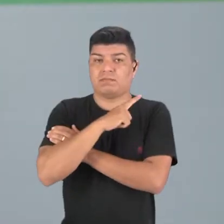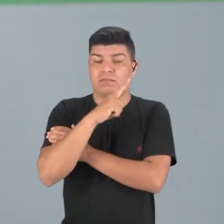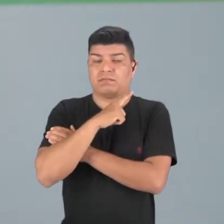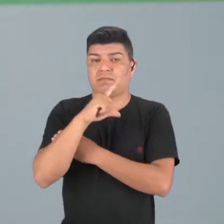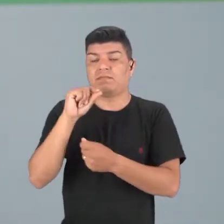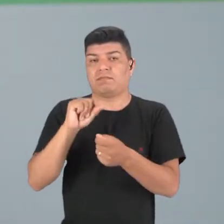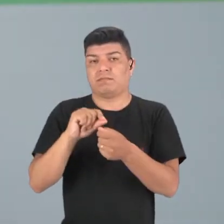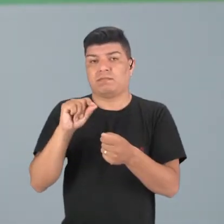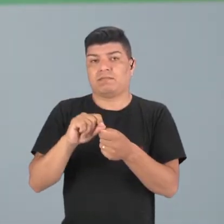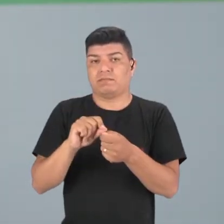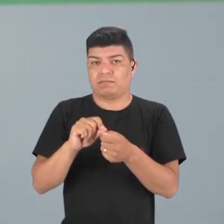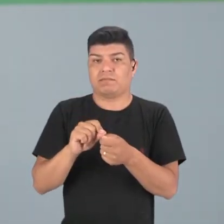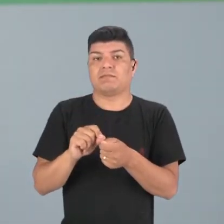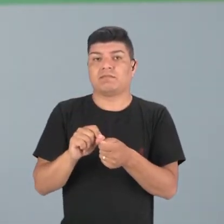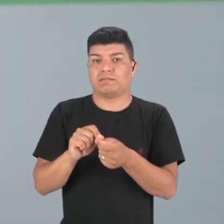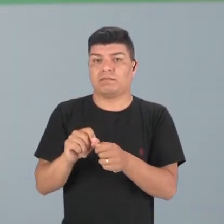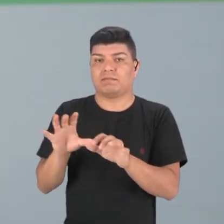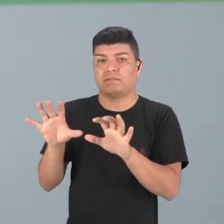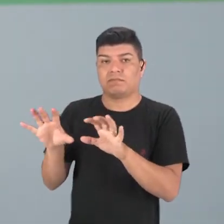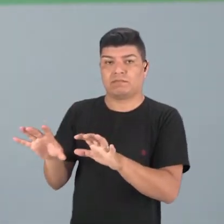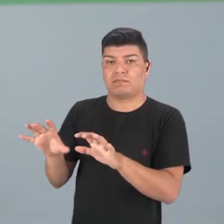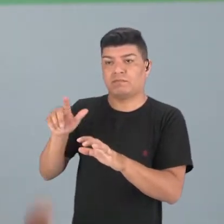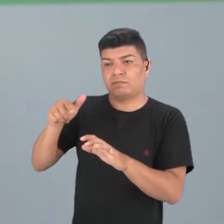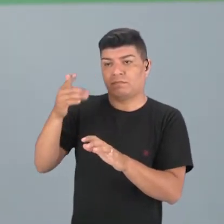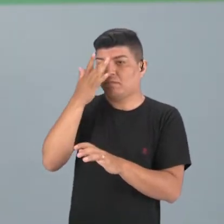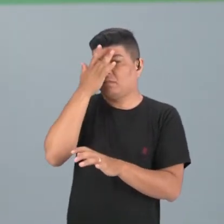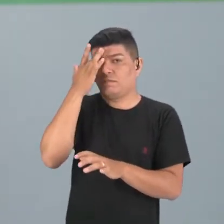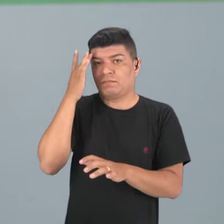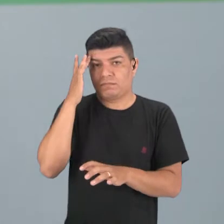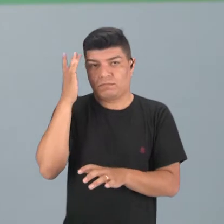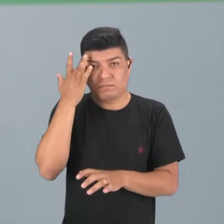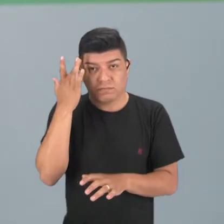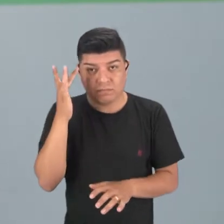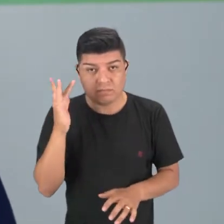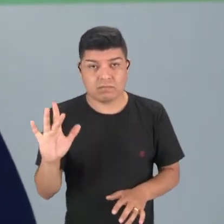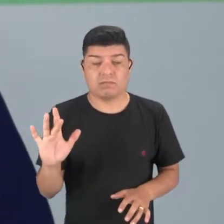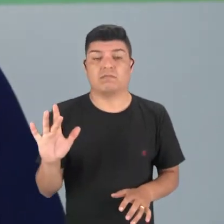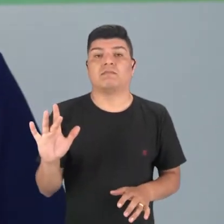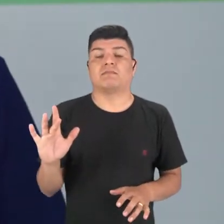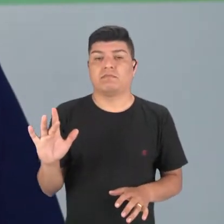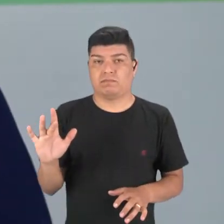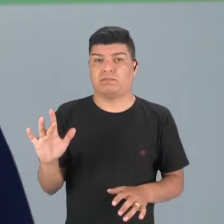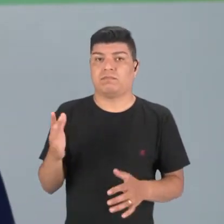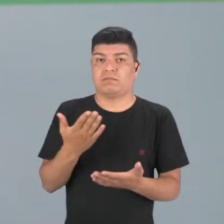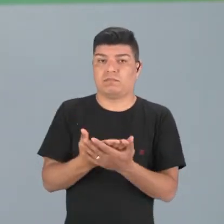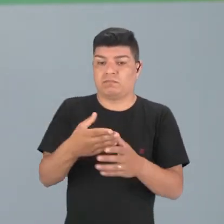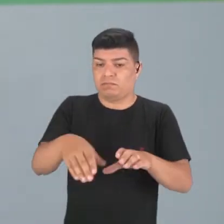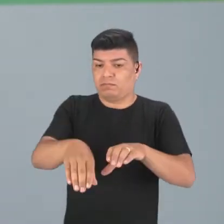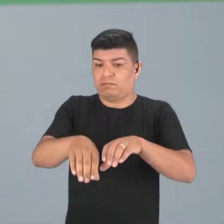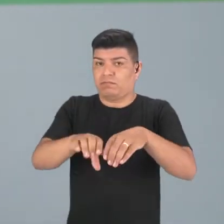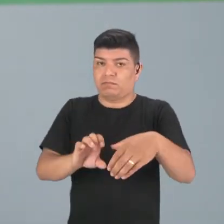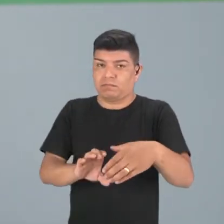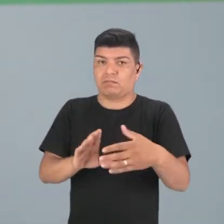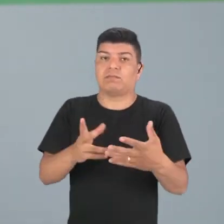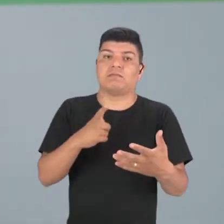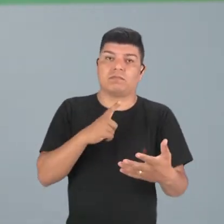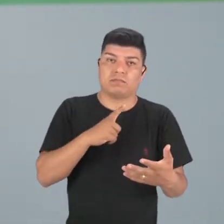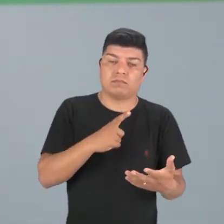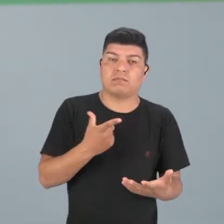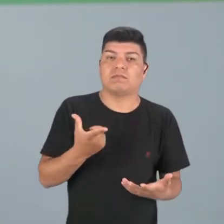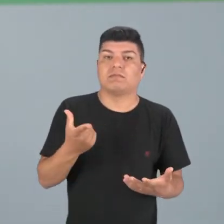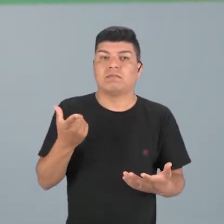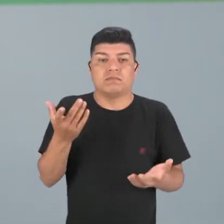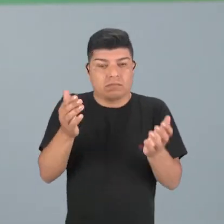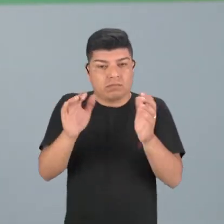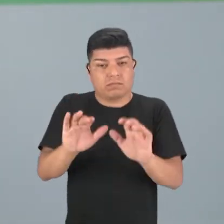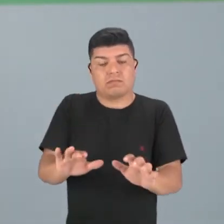fazer aquele serviço que outra pessoa que estudou não vai querer fazer. A pessoa que é formada em algo, tem uma formação, ela